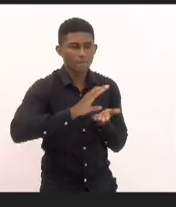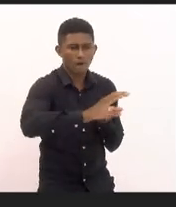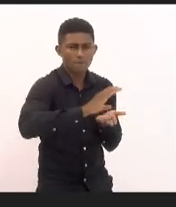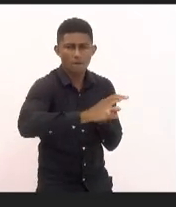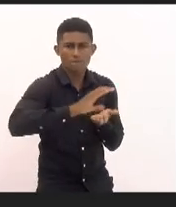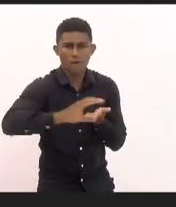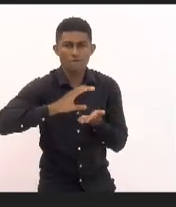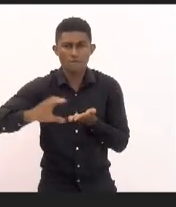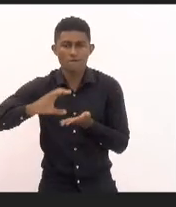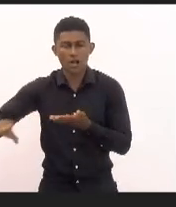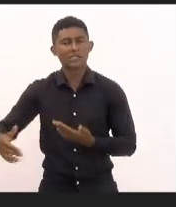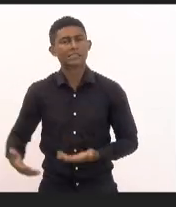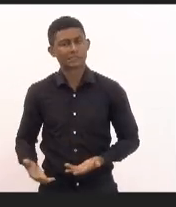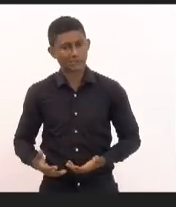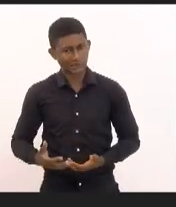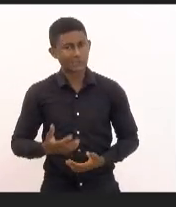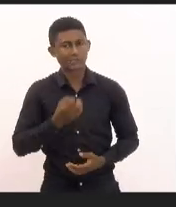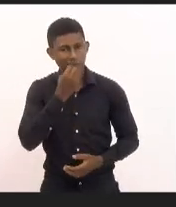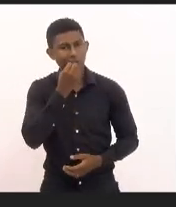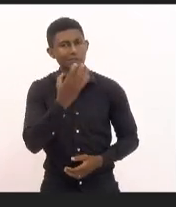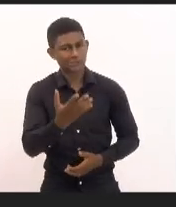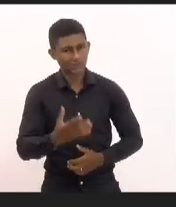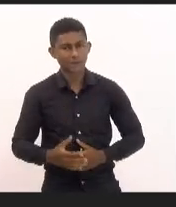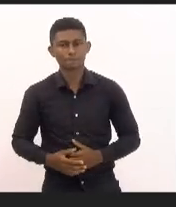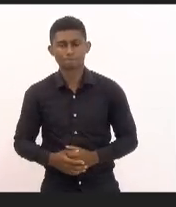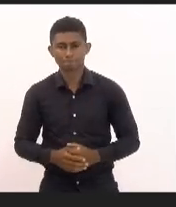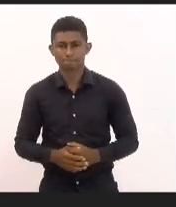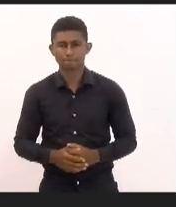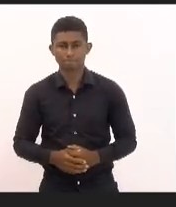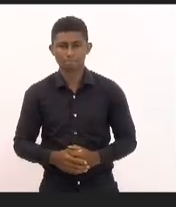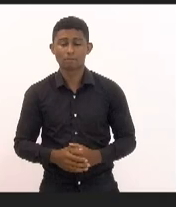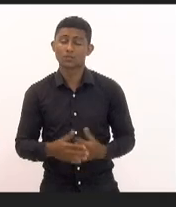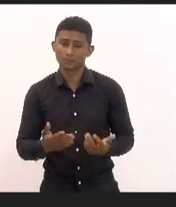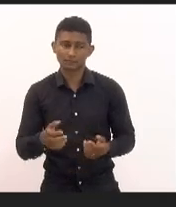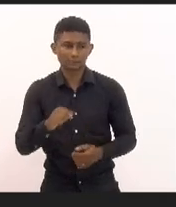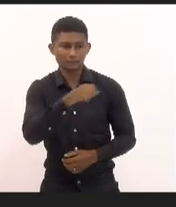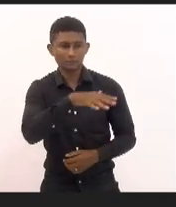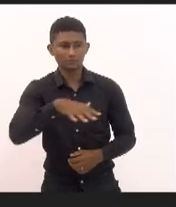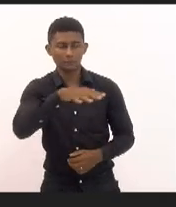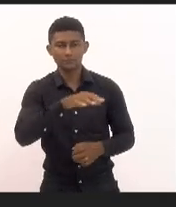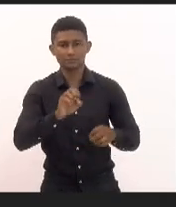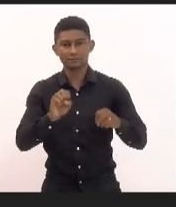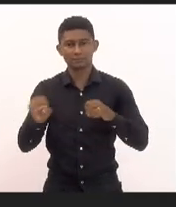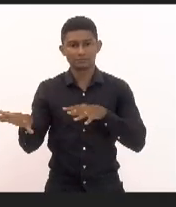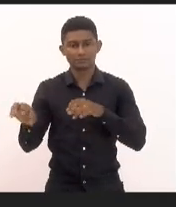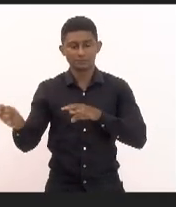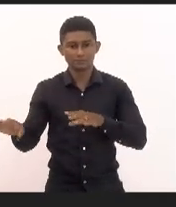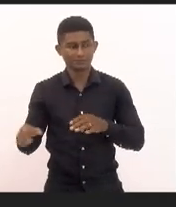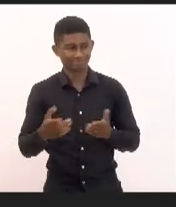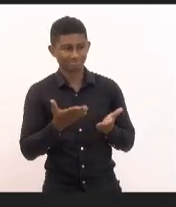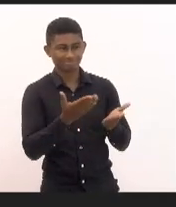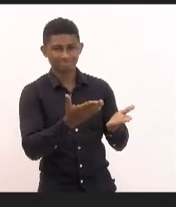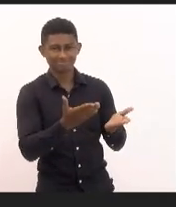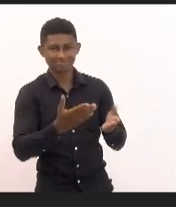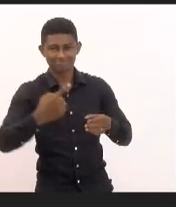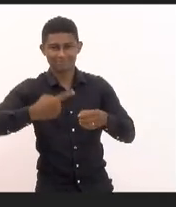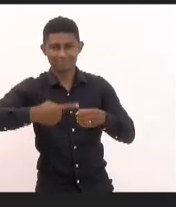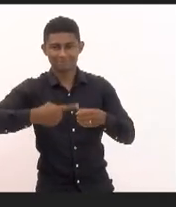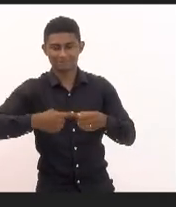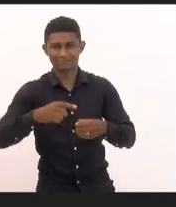não é, que está sendo feita também na área da educação. O município de Angra, ele